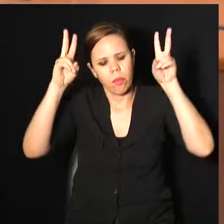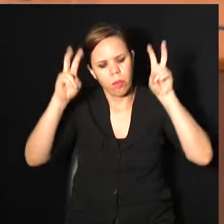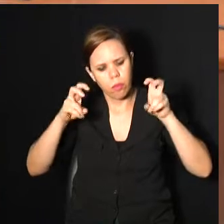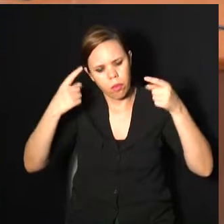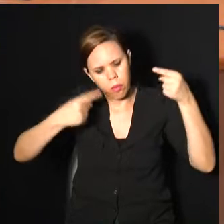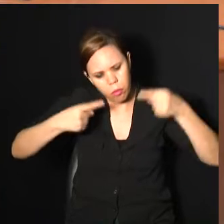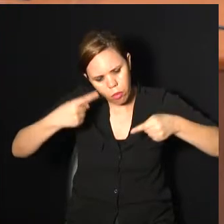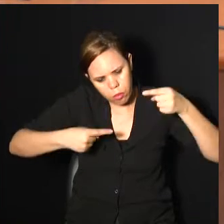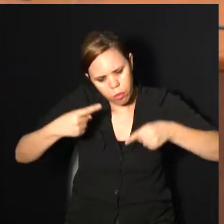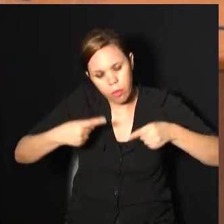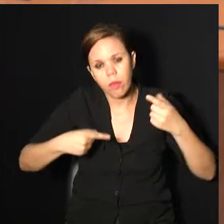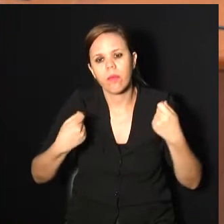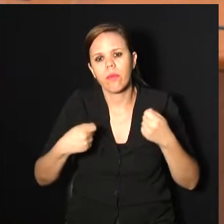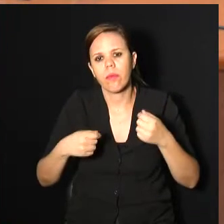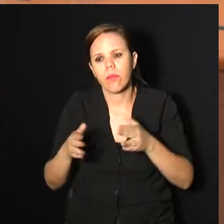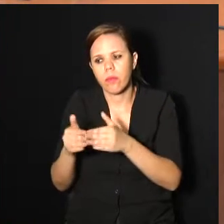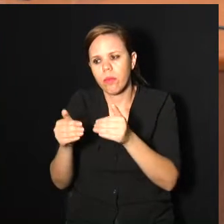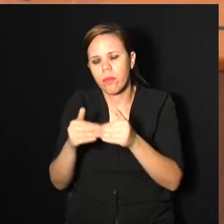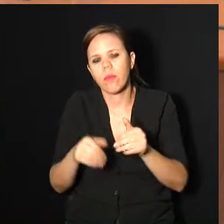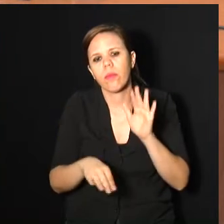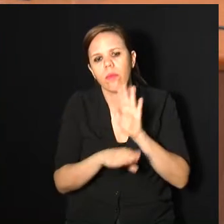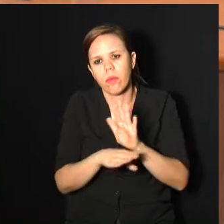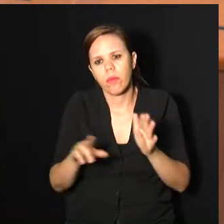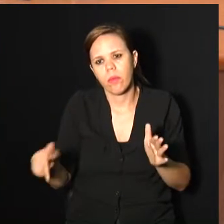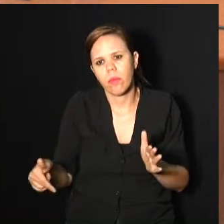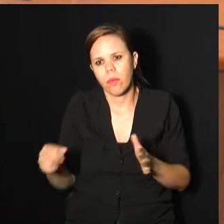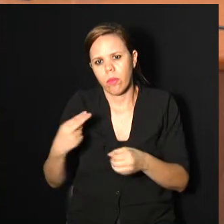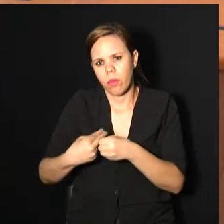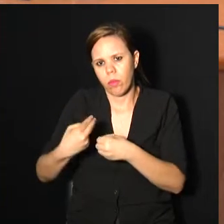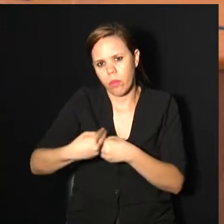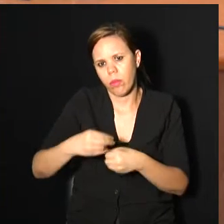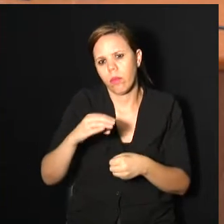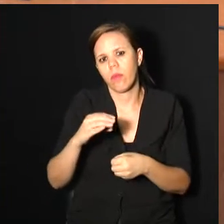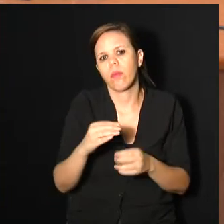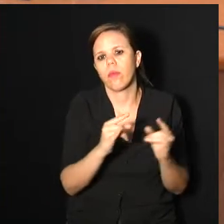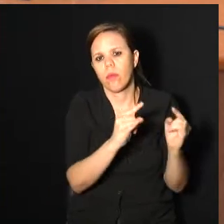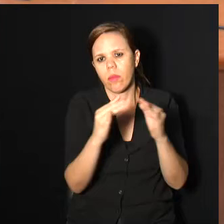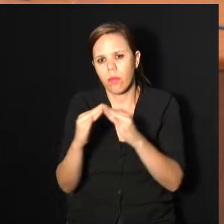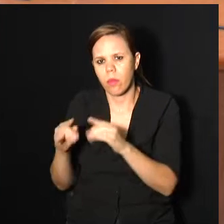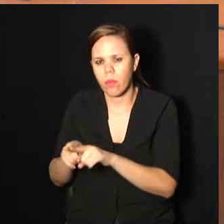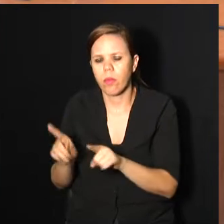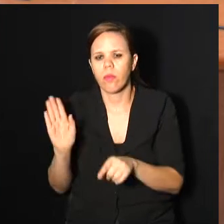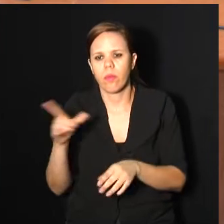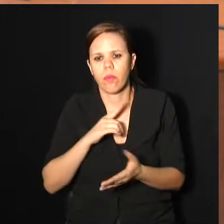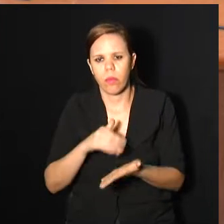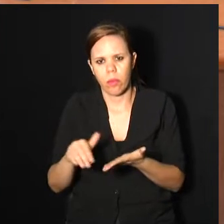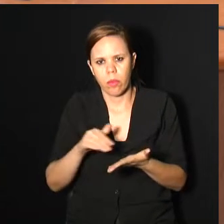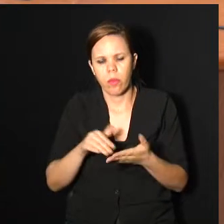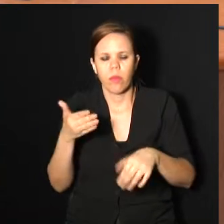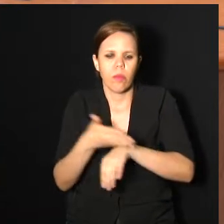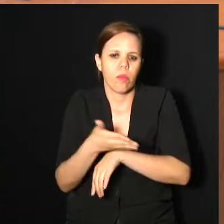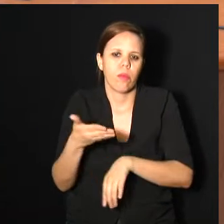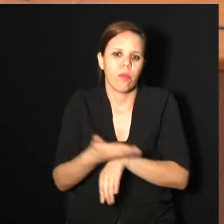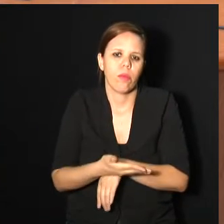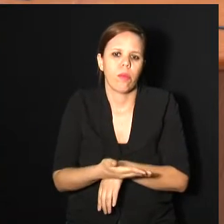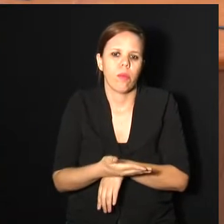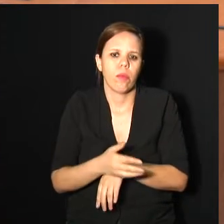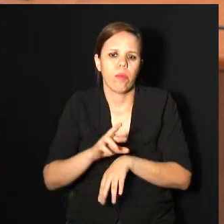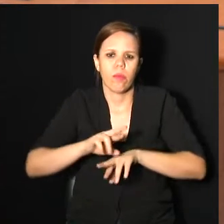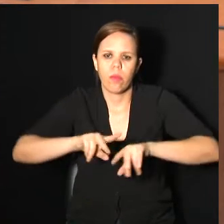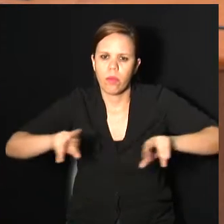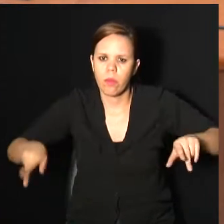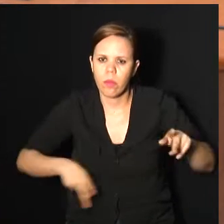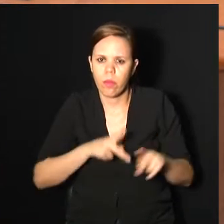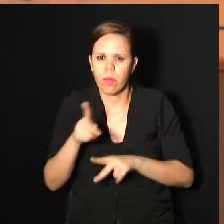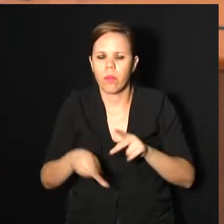assunto. Buscamos a ajuda do ONU Habitat também, da Unicamp, que já o secretário já tem essa participação, dos mais diferentes